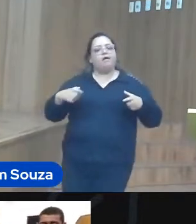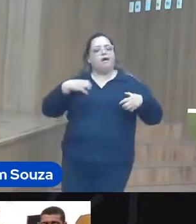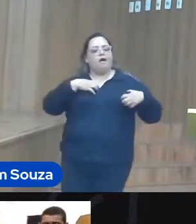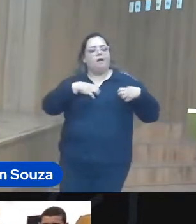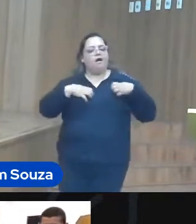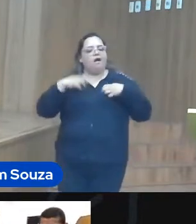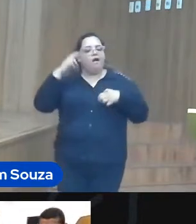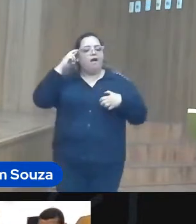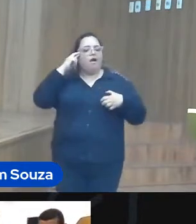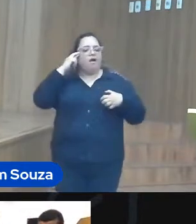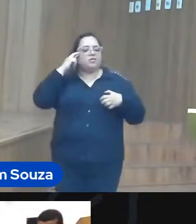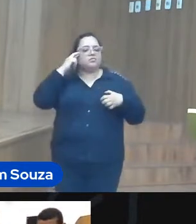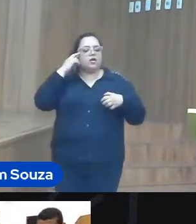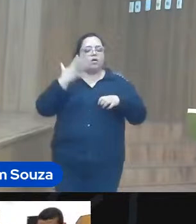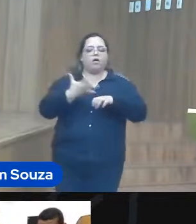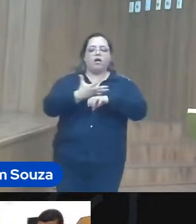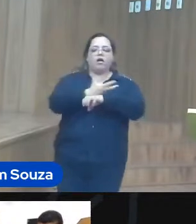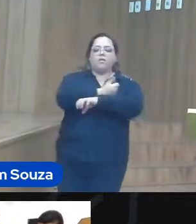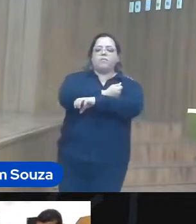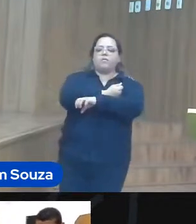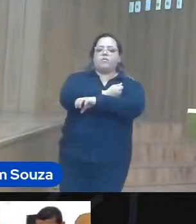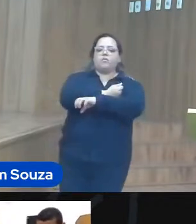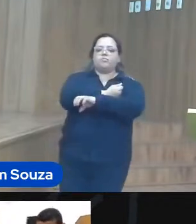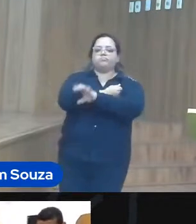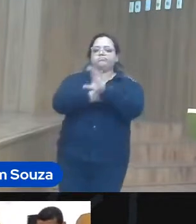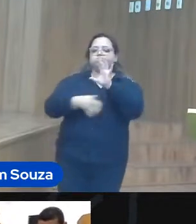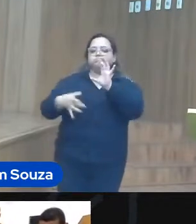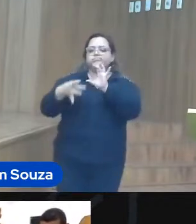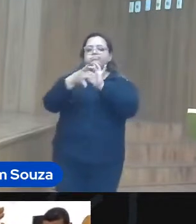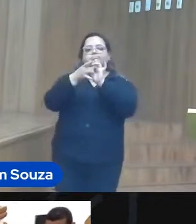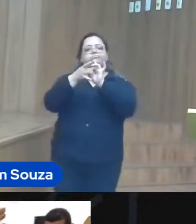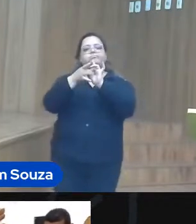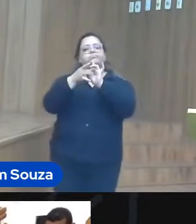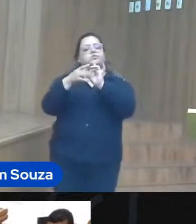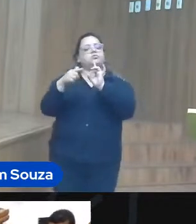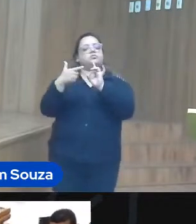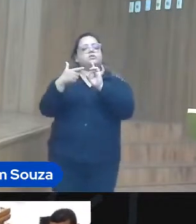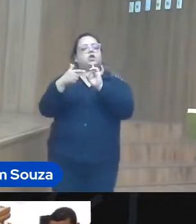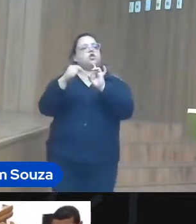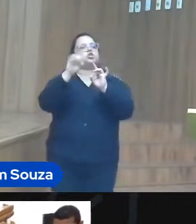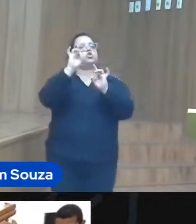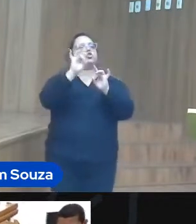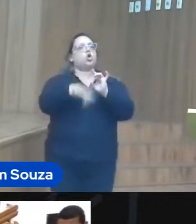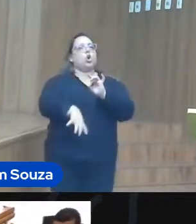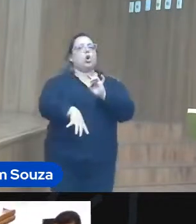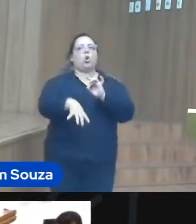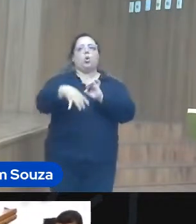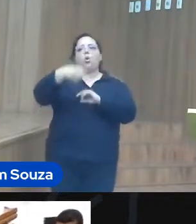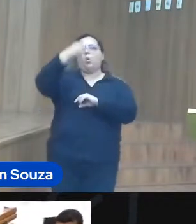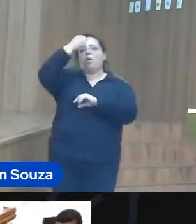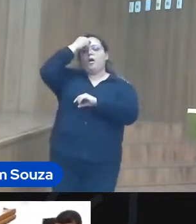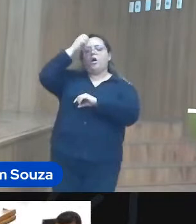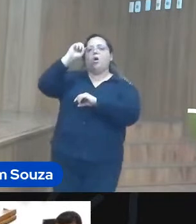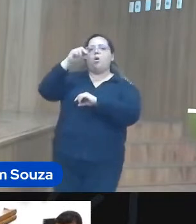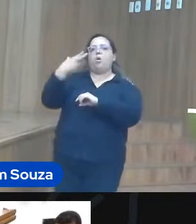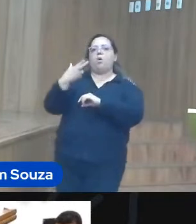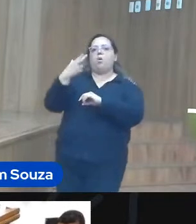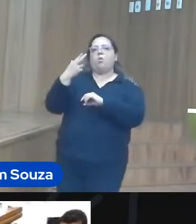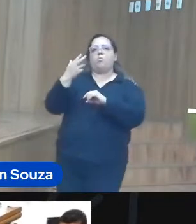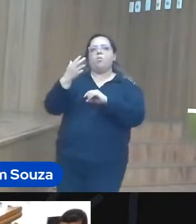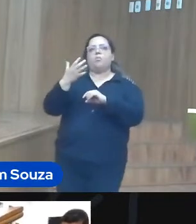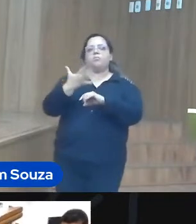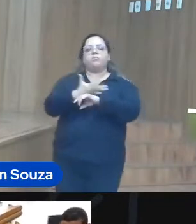são indissociáveis. Não há como você ser meramente racional ou cognitivo. Por exemplo, o